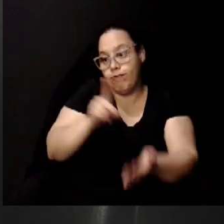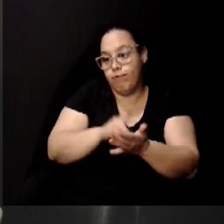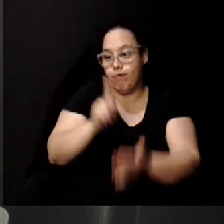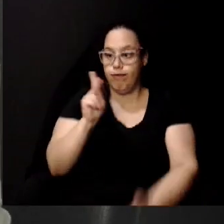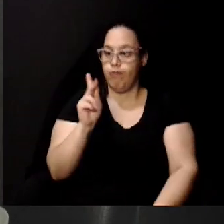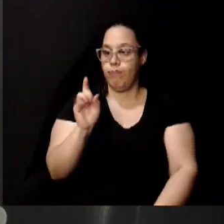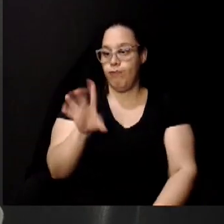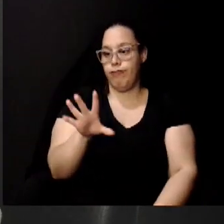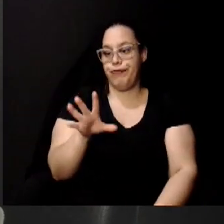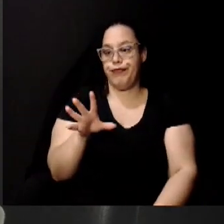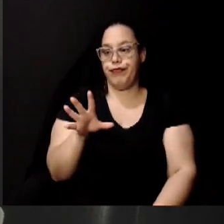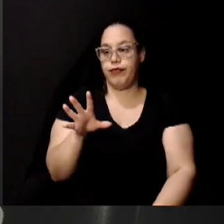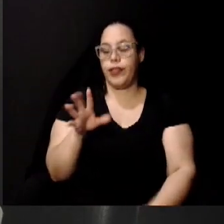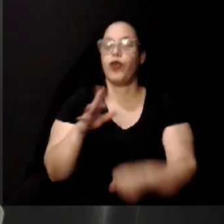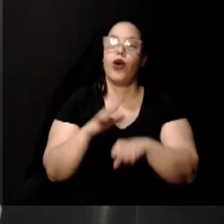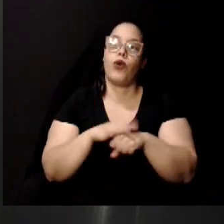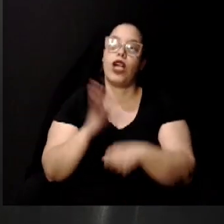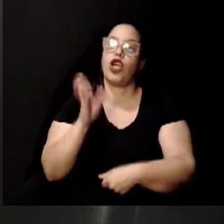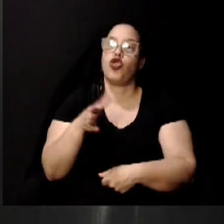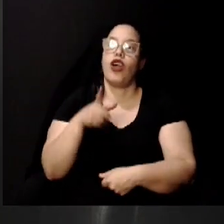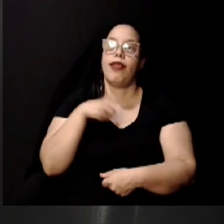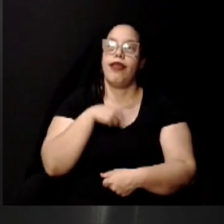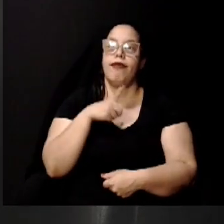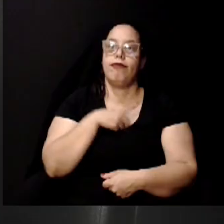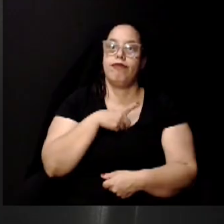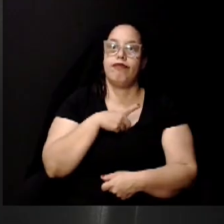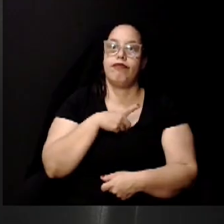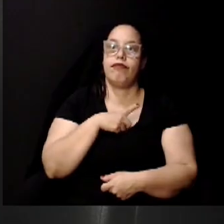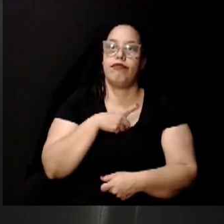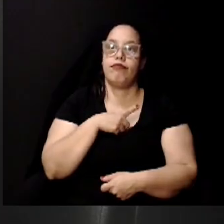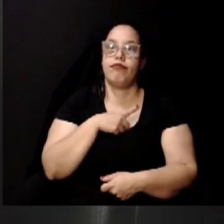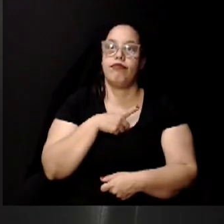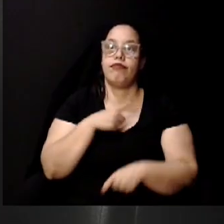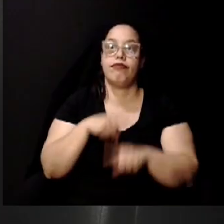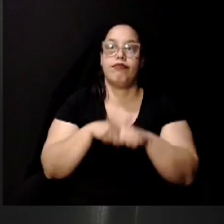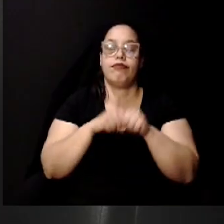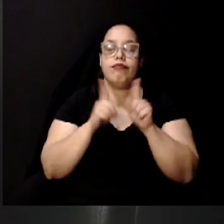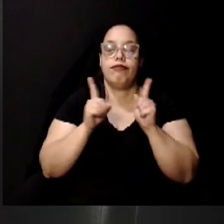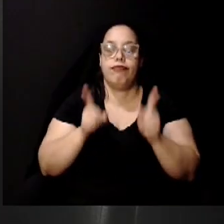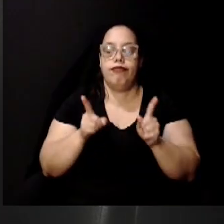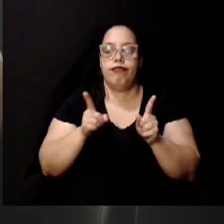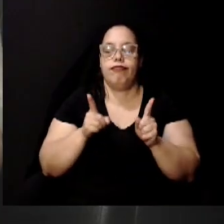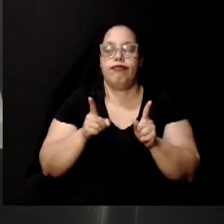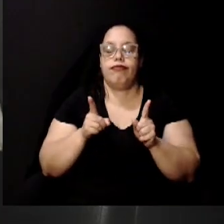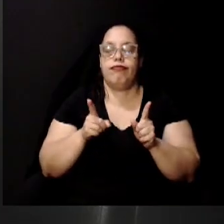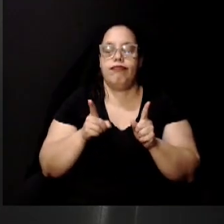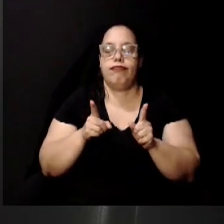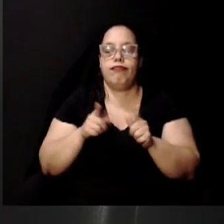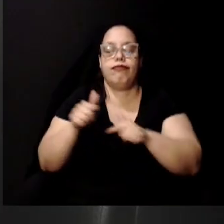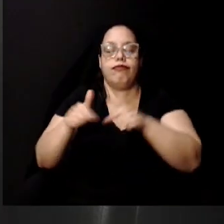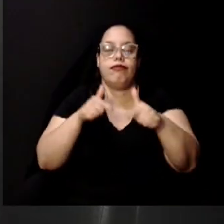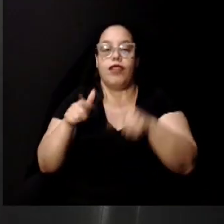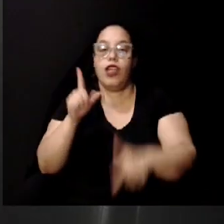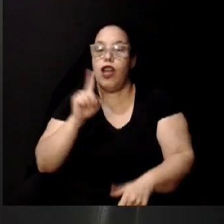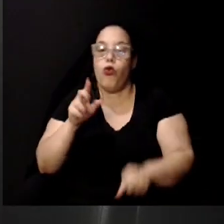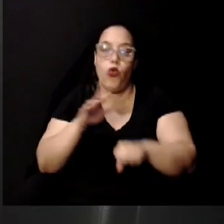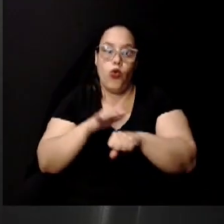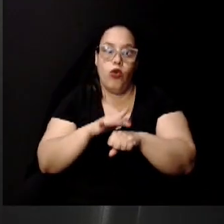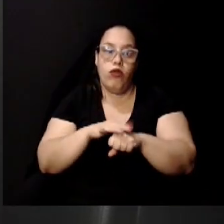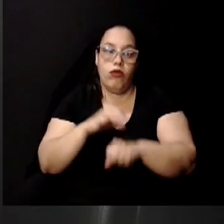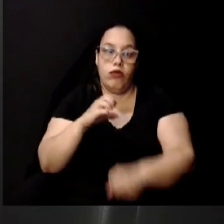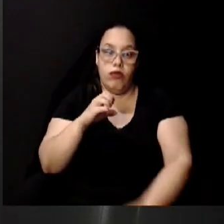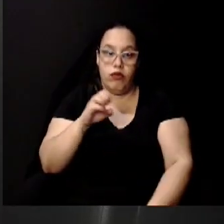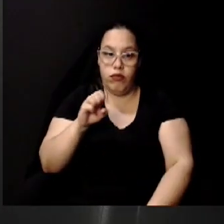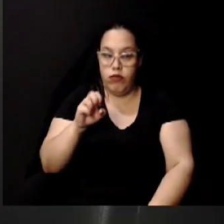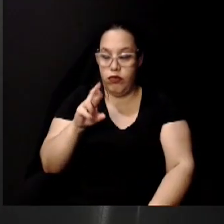com o adoecimento pós-realizado, mas fazer com que o trabalhador não adoeça. O Sereste também está passando por